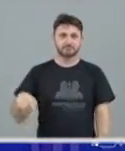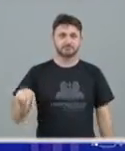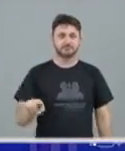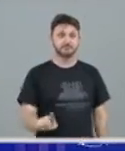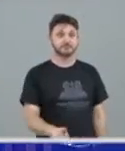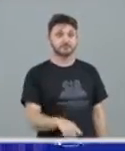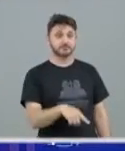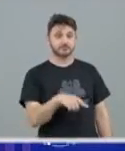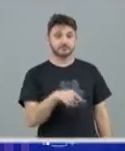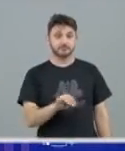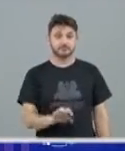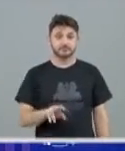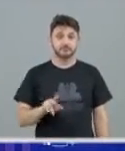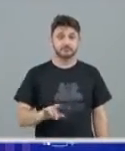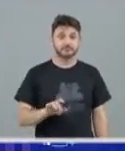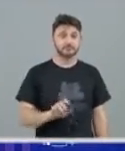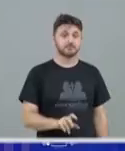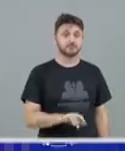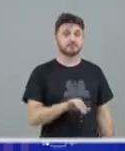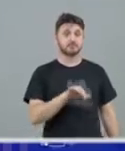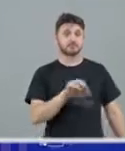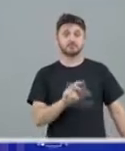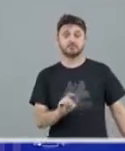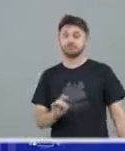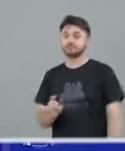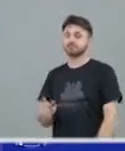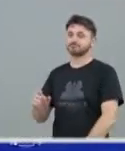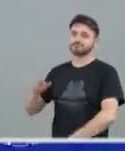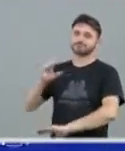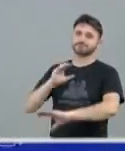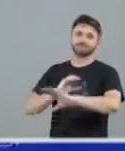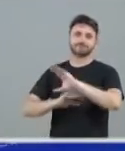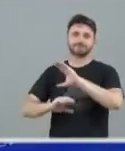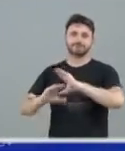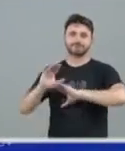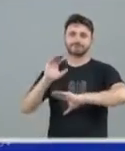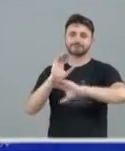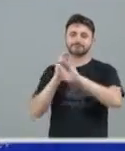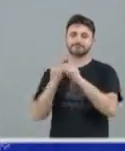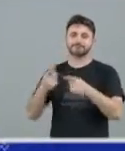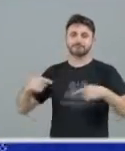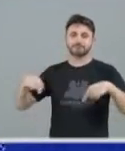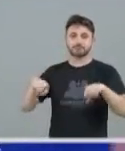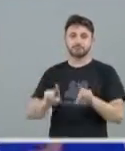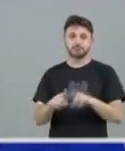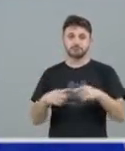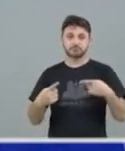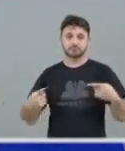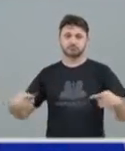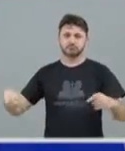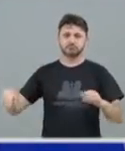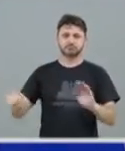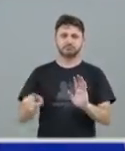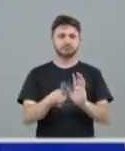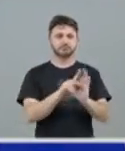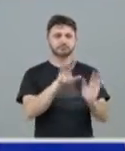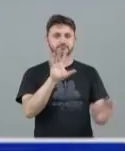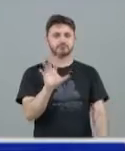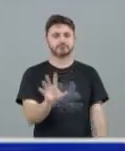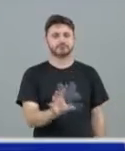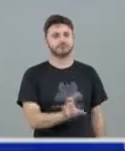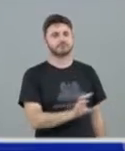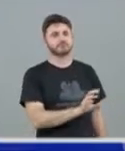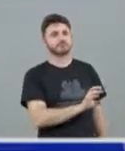Essa é uma canção de amor. Veja onde